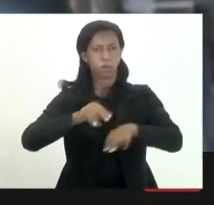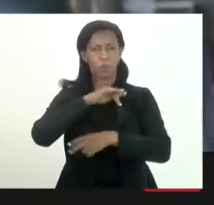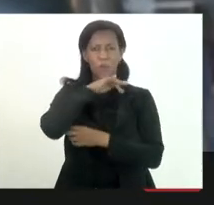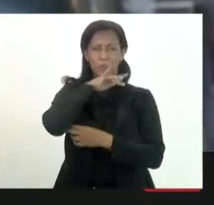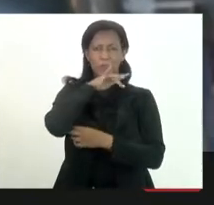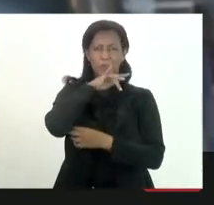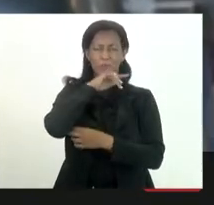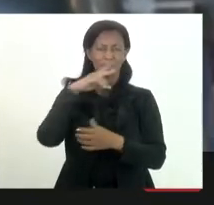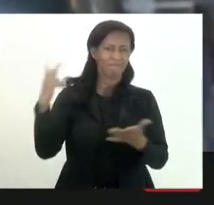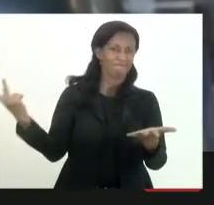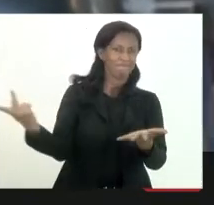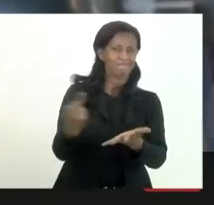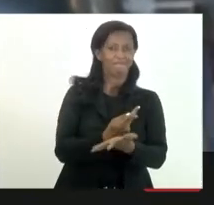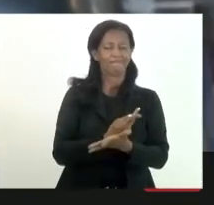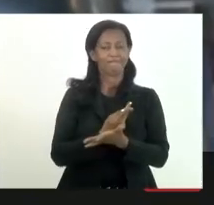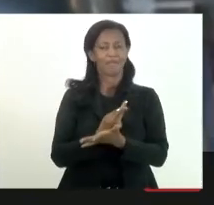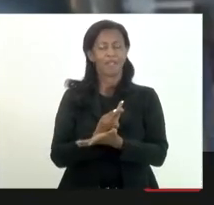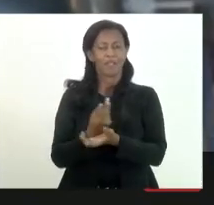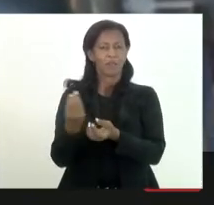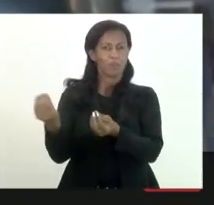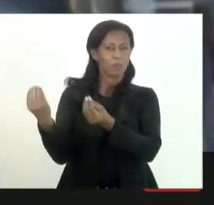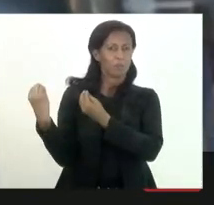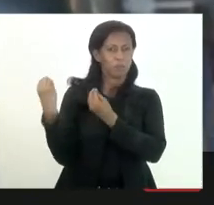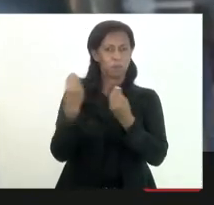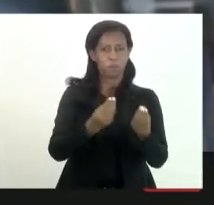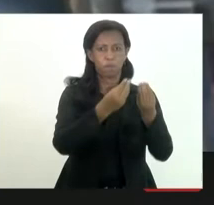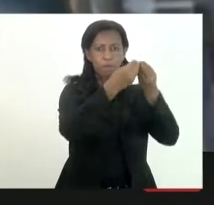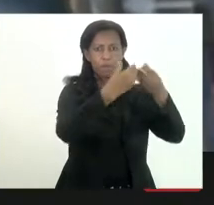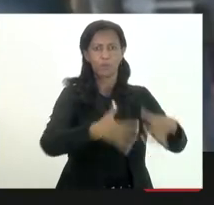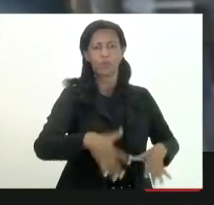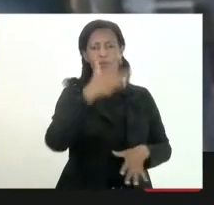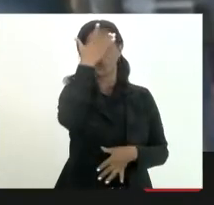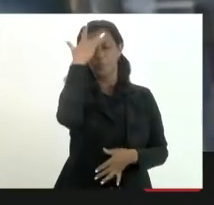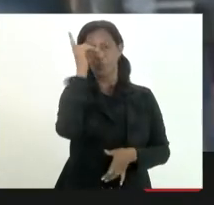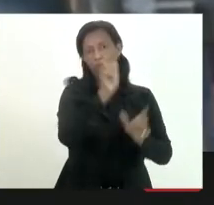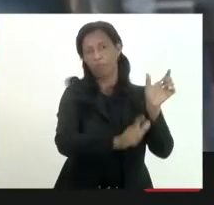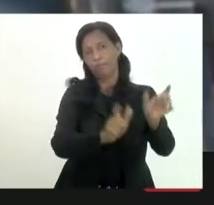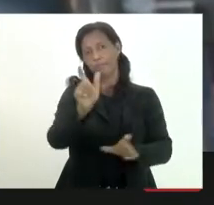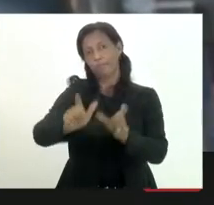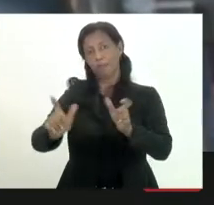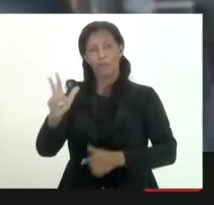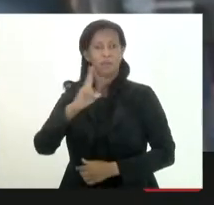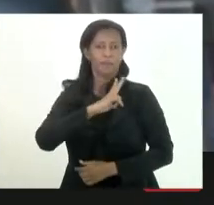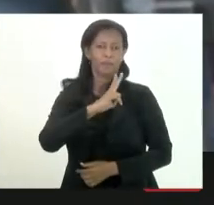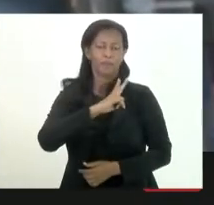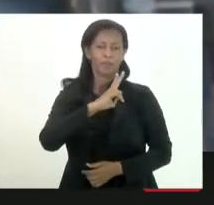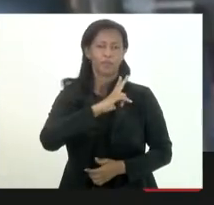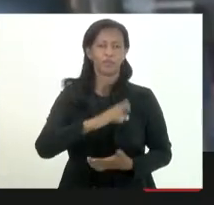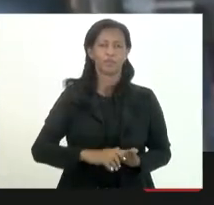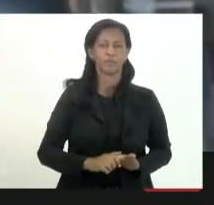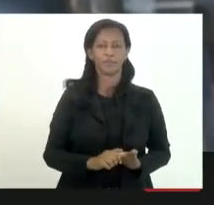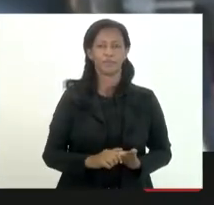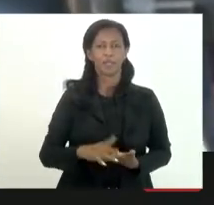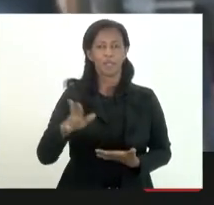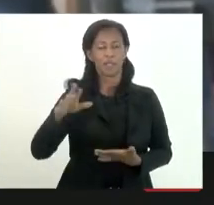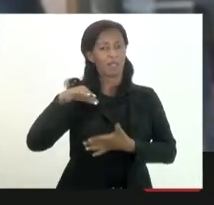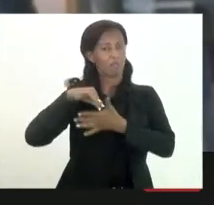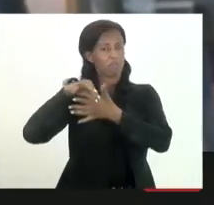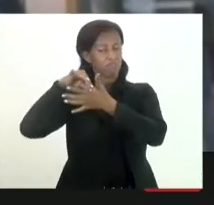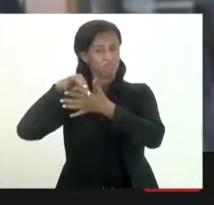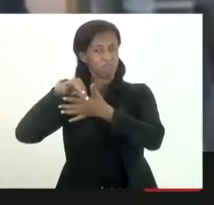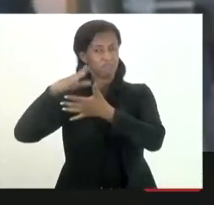que vem trazer prejuízos às pessoas, no seu particular, e a